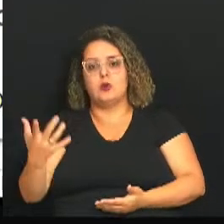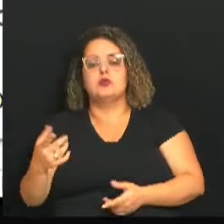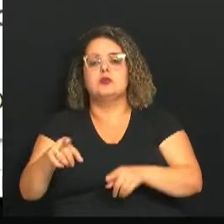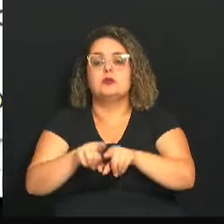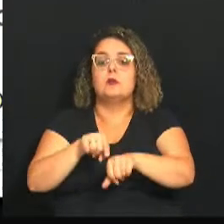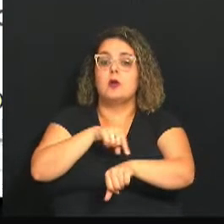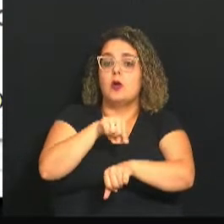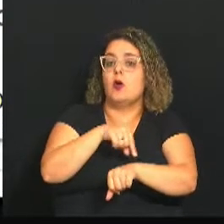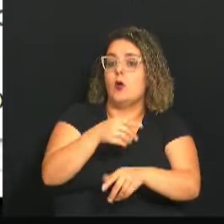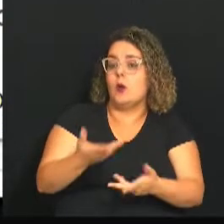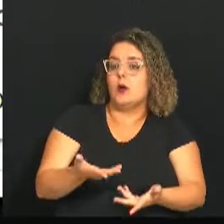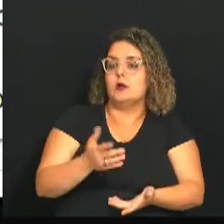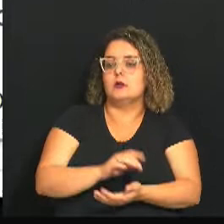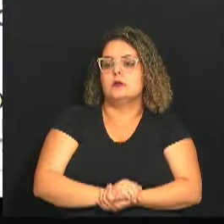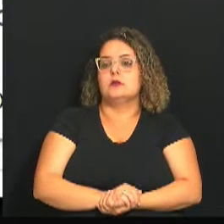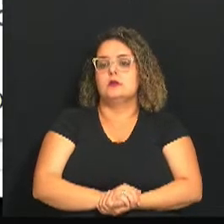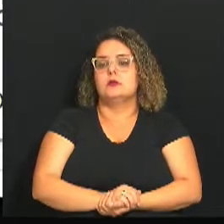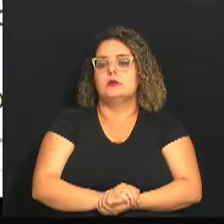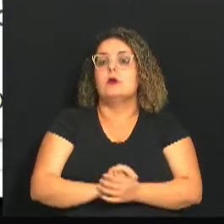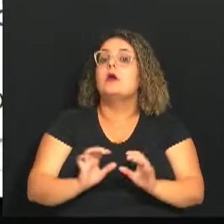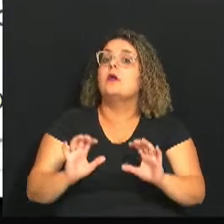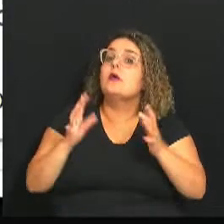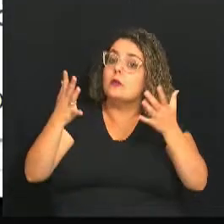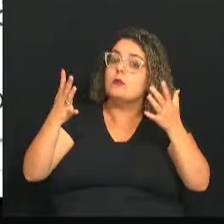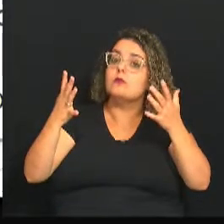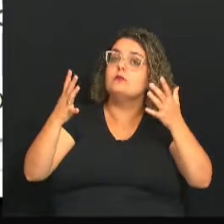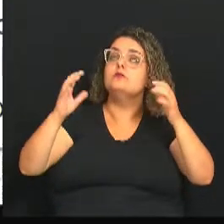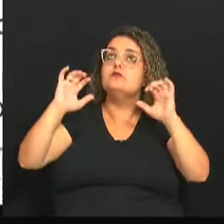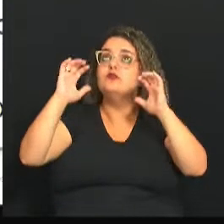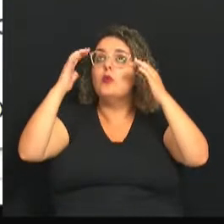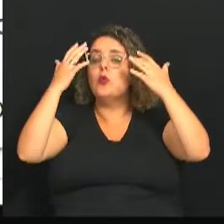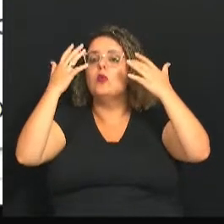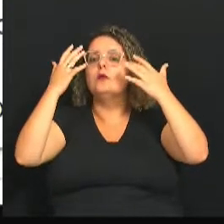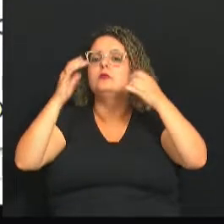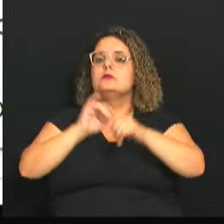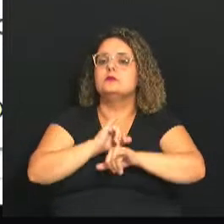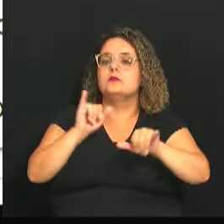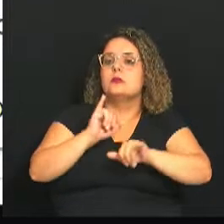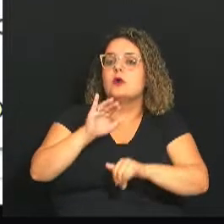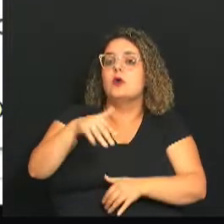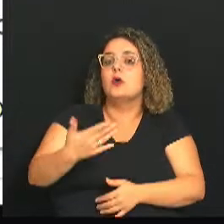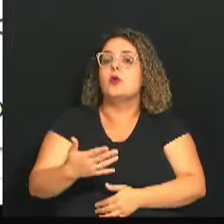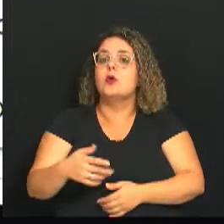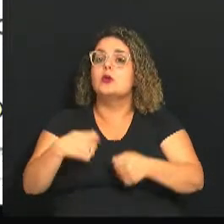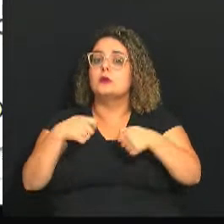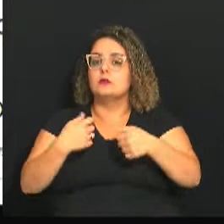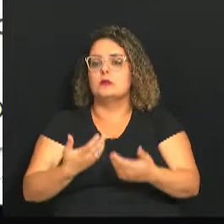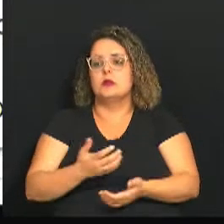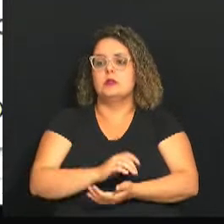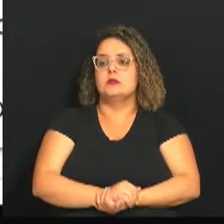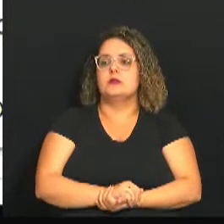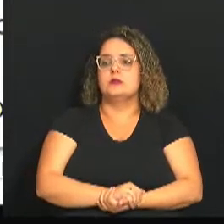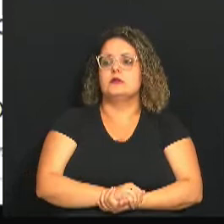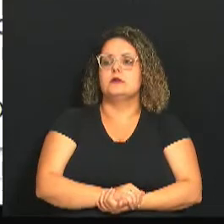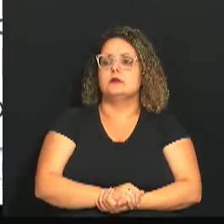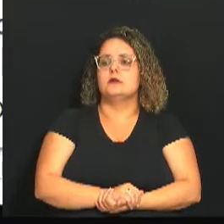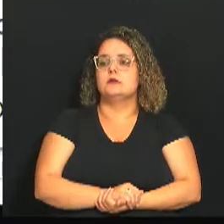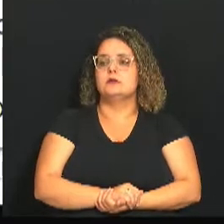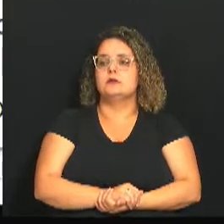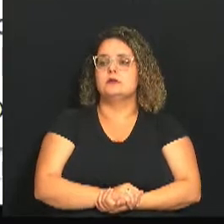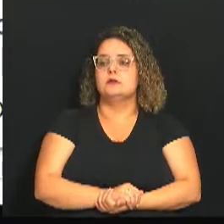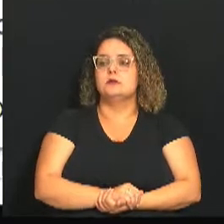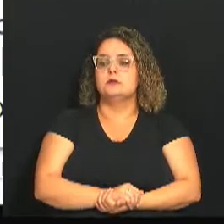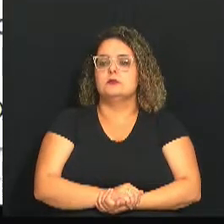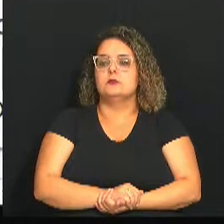então, a previsão do tempo e a emissão de avisos quando necessário. Né? Além disso, há muitas